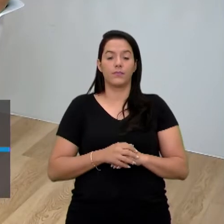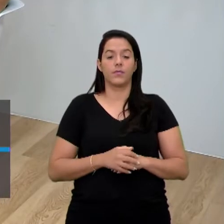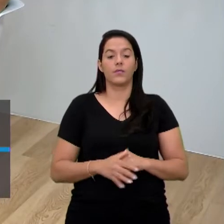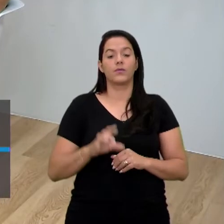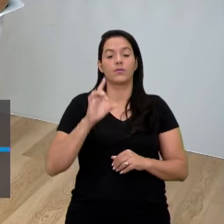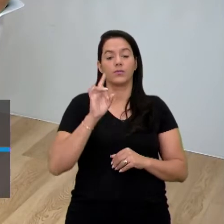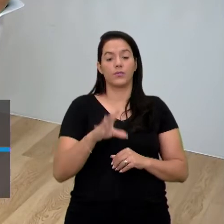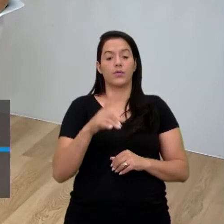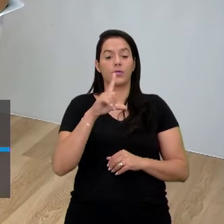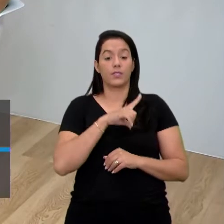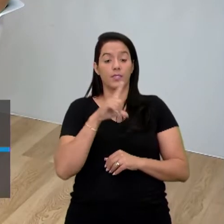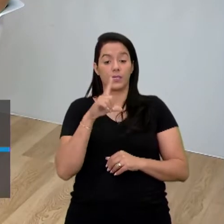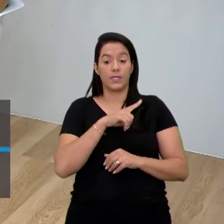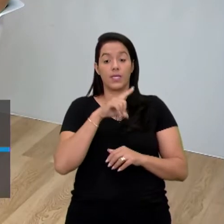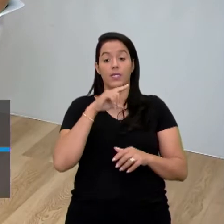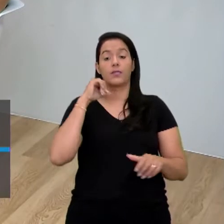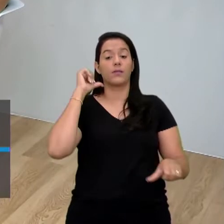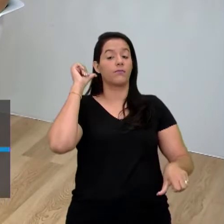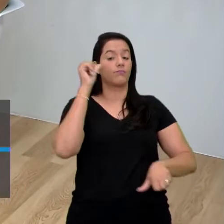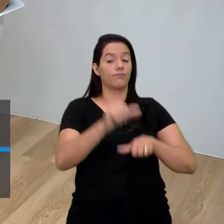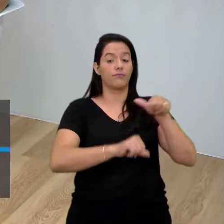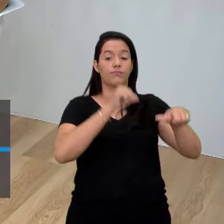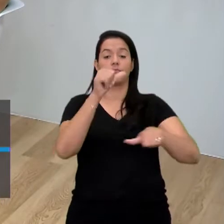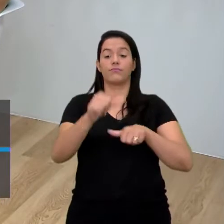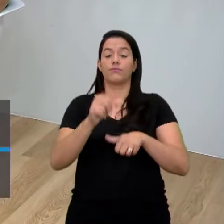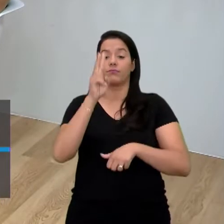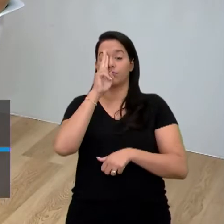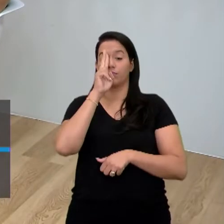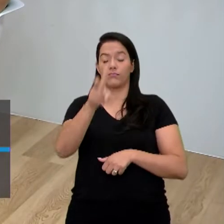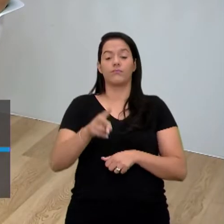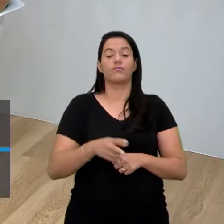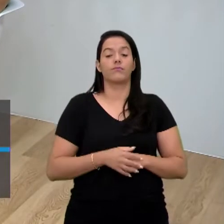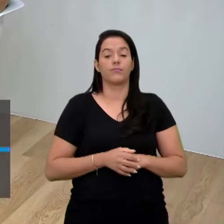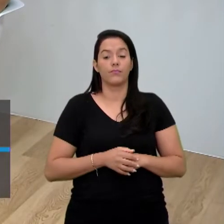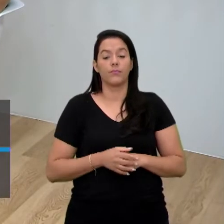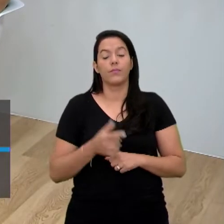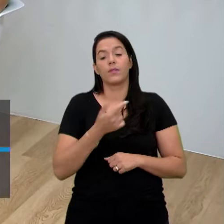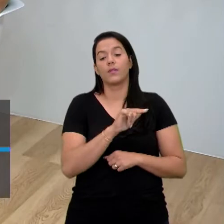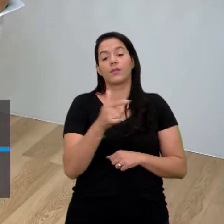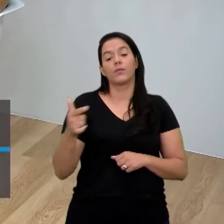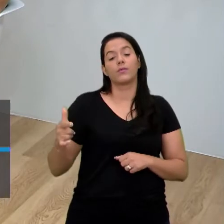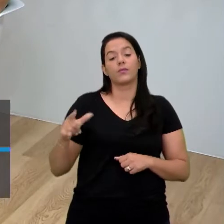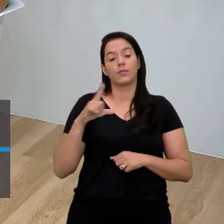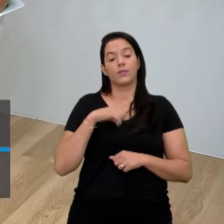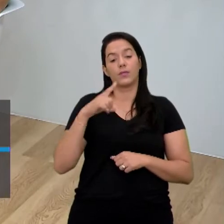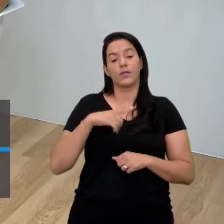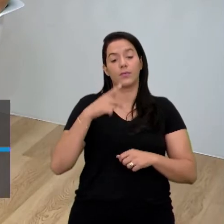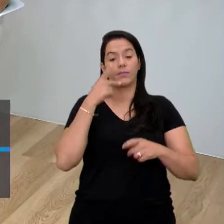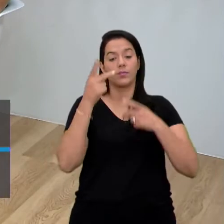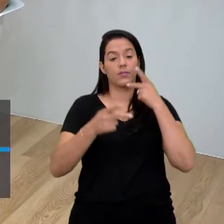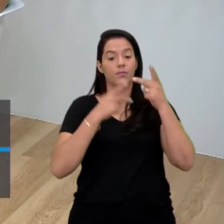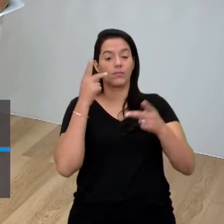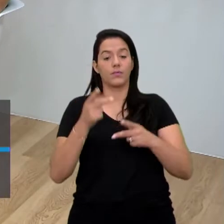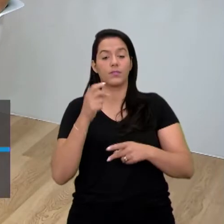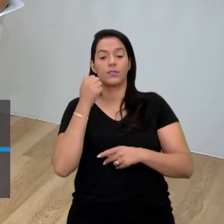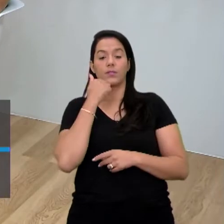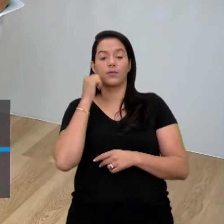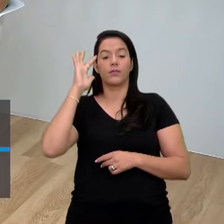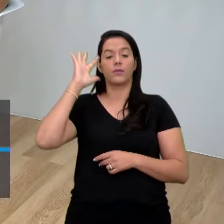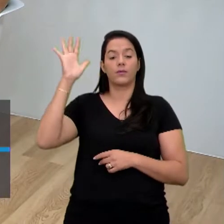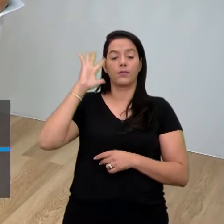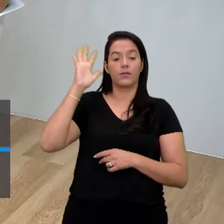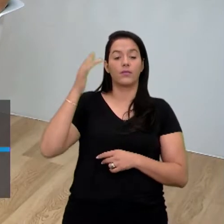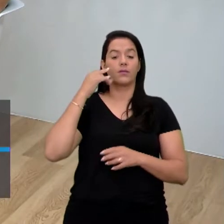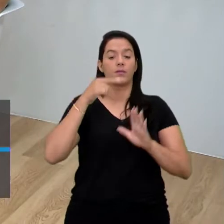uma capacidade de viralização muito grande. E infinitamente maior, porque não existe do interlocutor ciência,